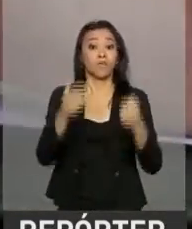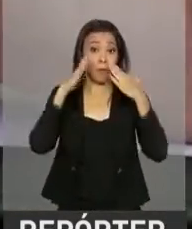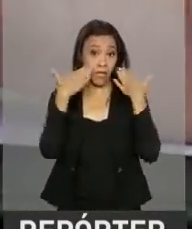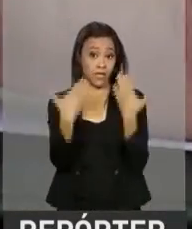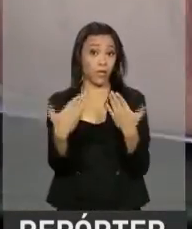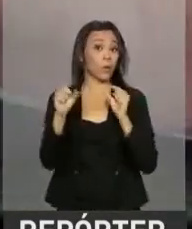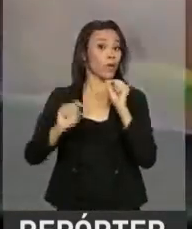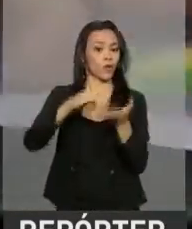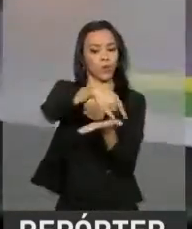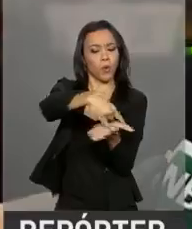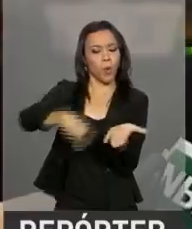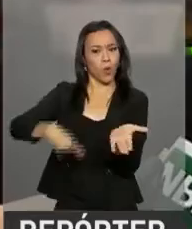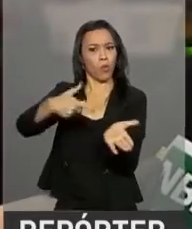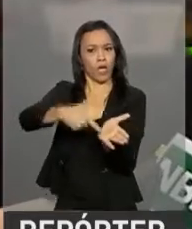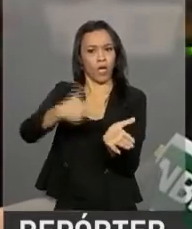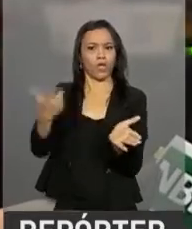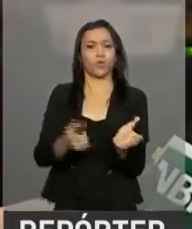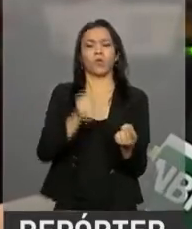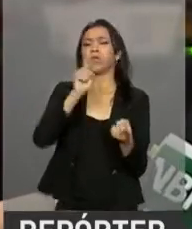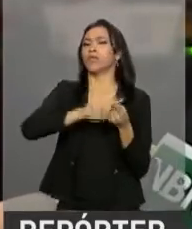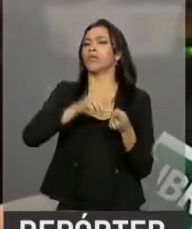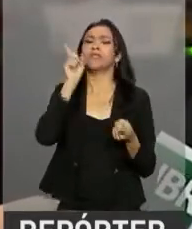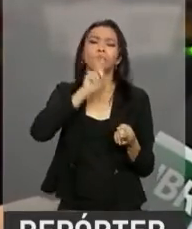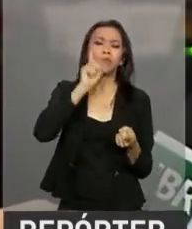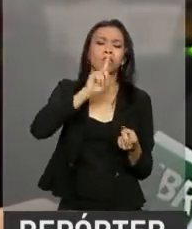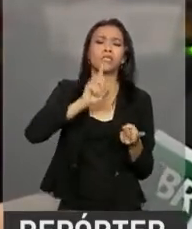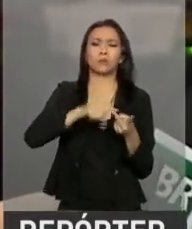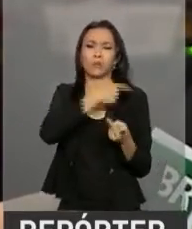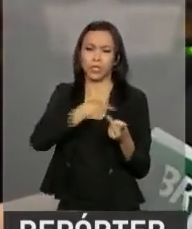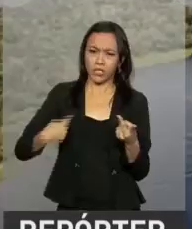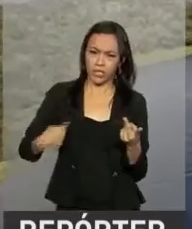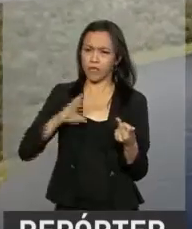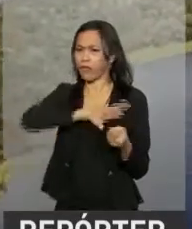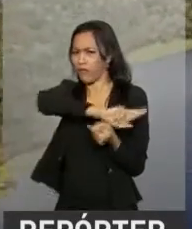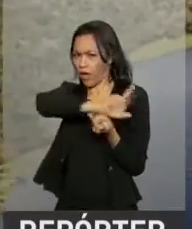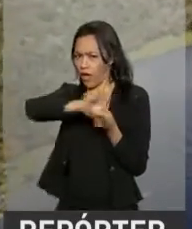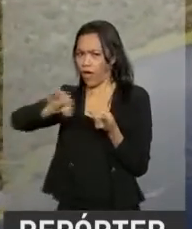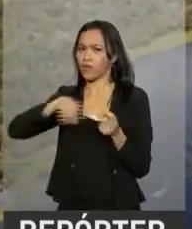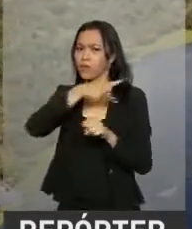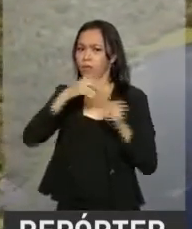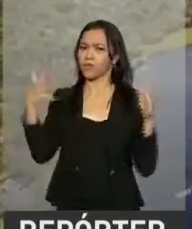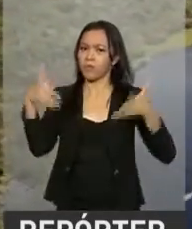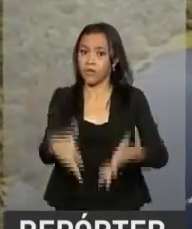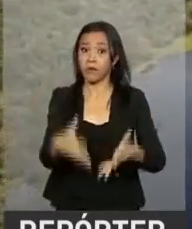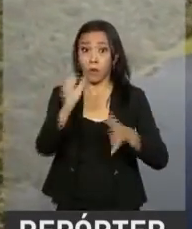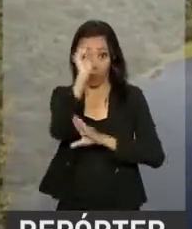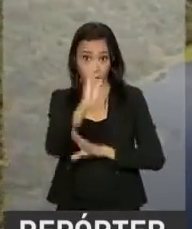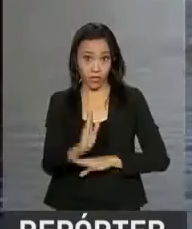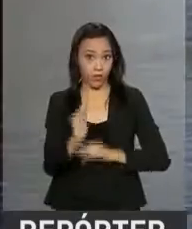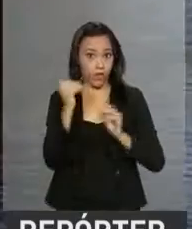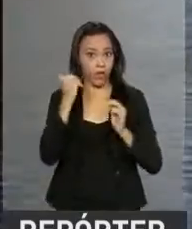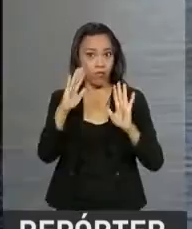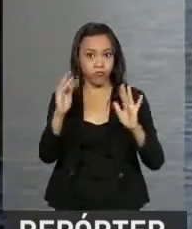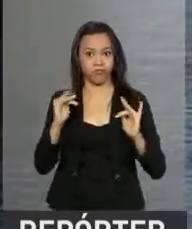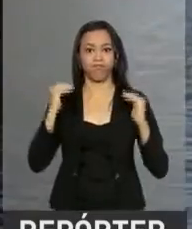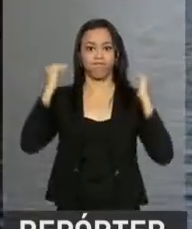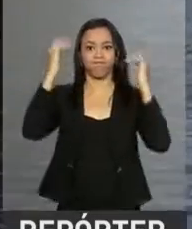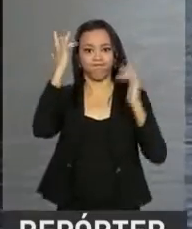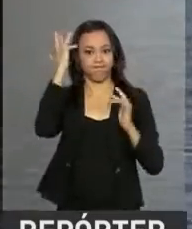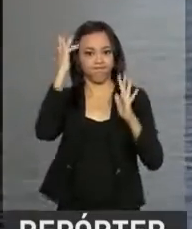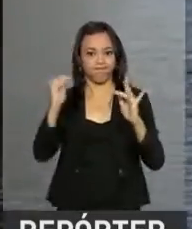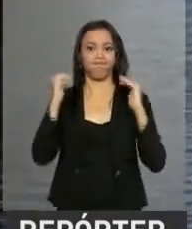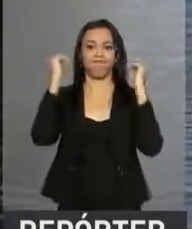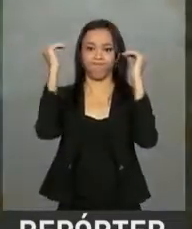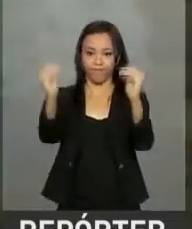documento aprovado, Estados Unidos, China e muitos outros países farão também. O Brasil é um dos países mais avançados nessa matéria. Em matéria